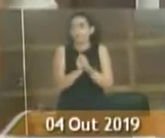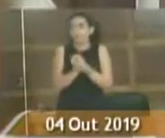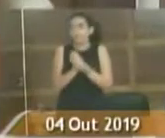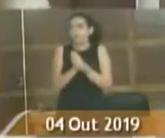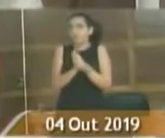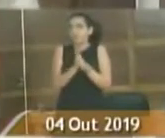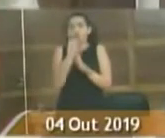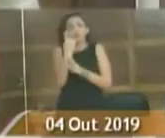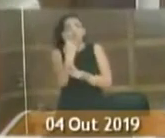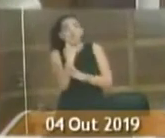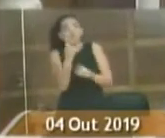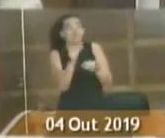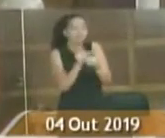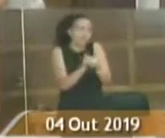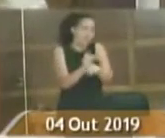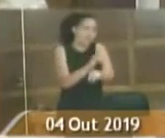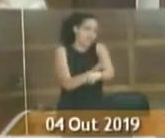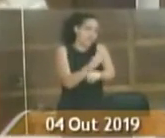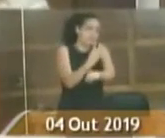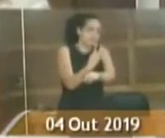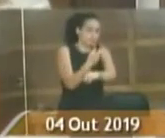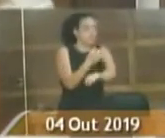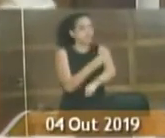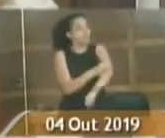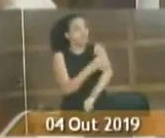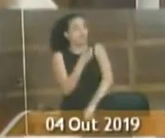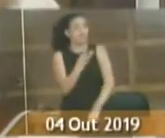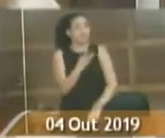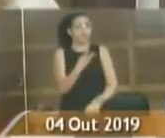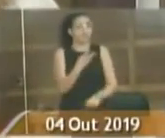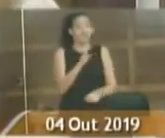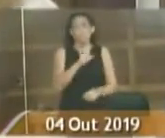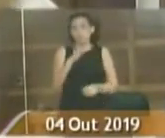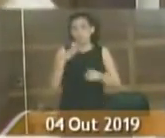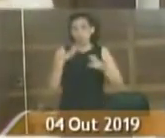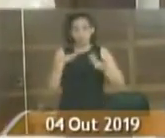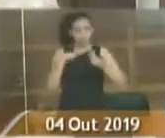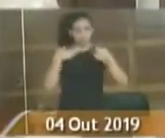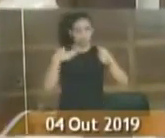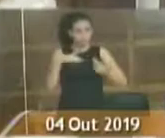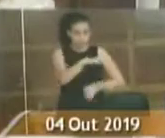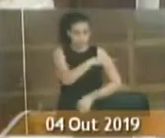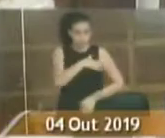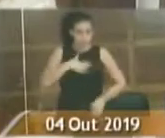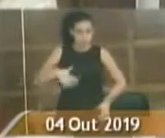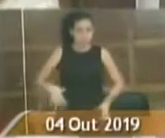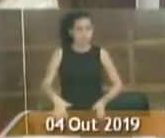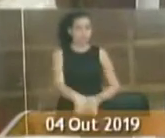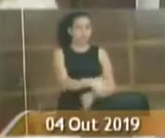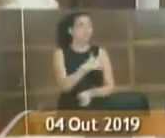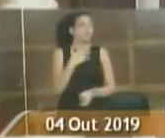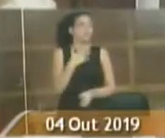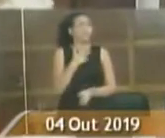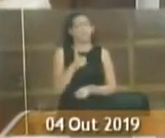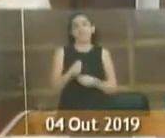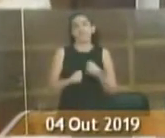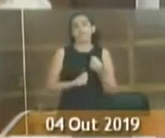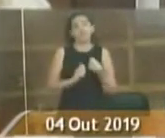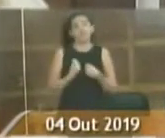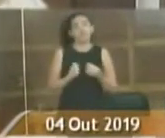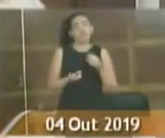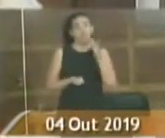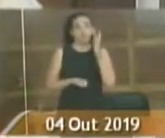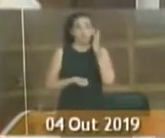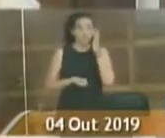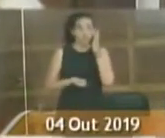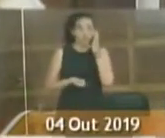feridas, 1, 2, 3 no máximo. Quando ele está generalizado, muitas feridas por todo o corpo, não